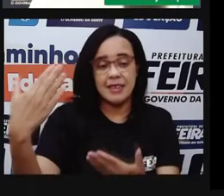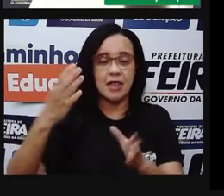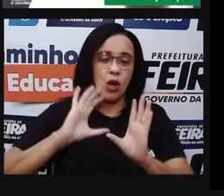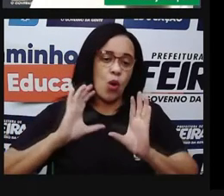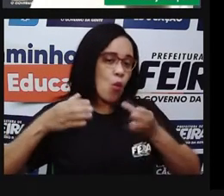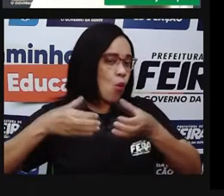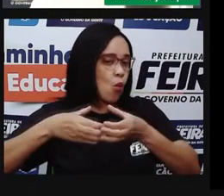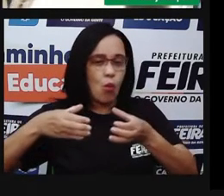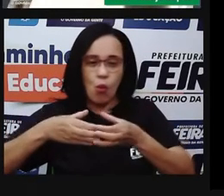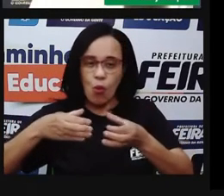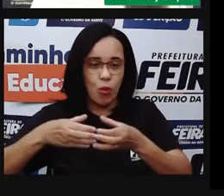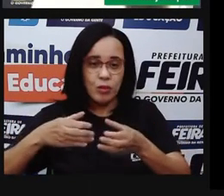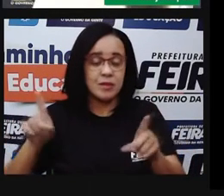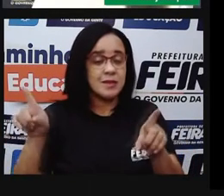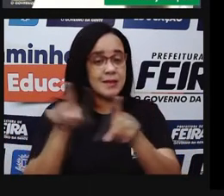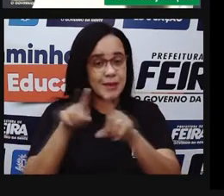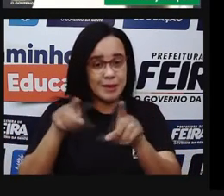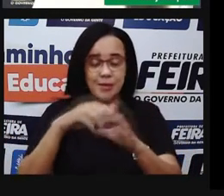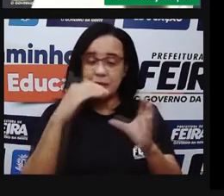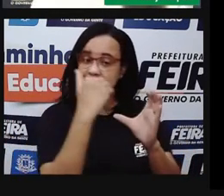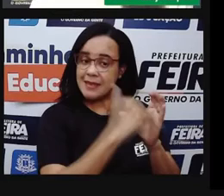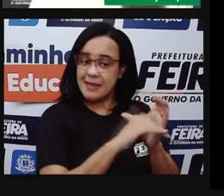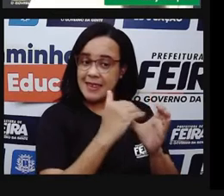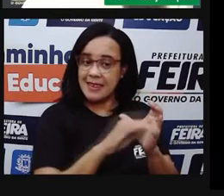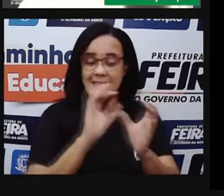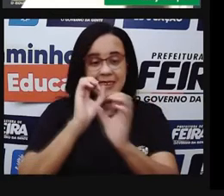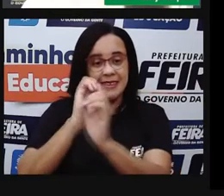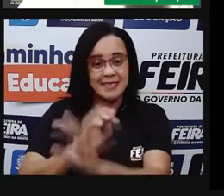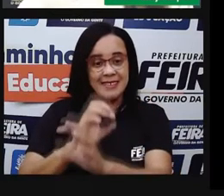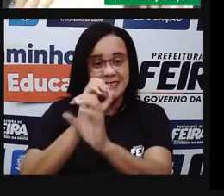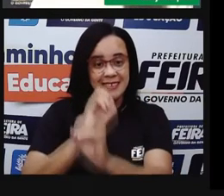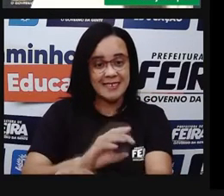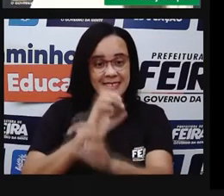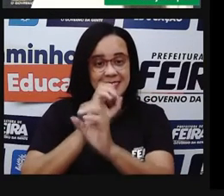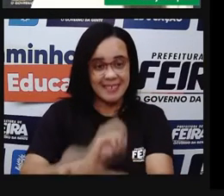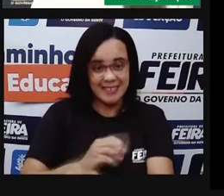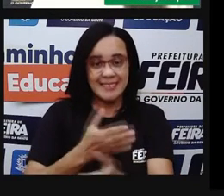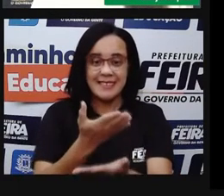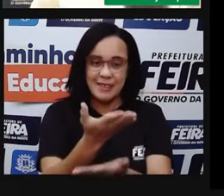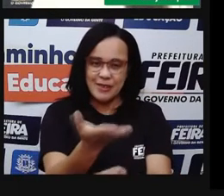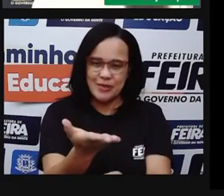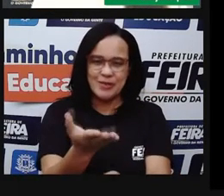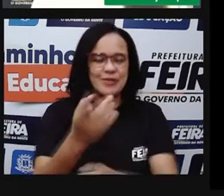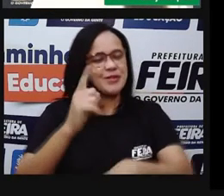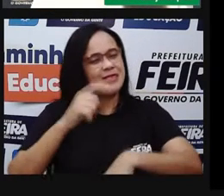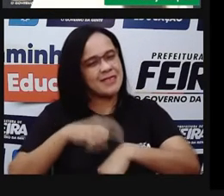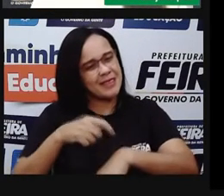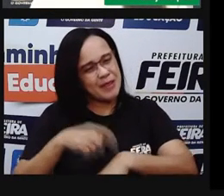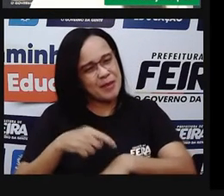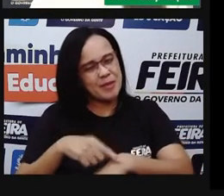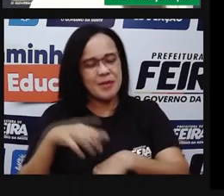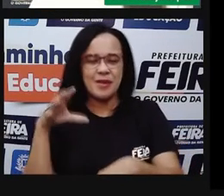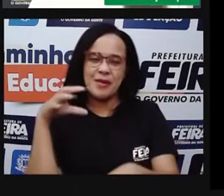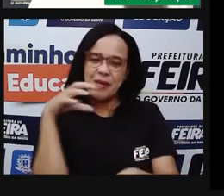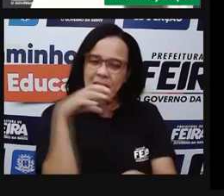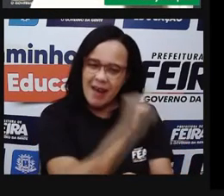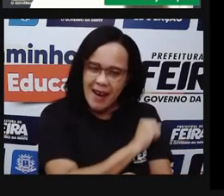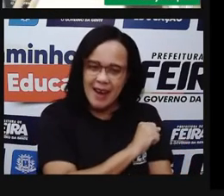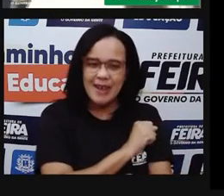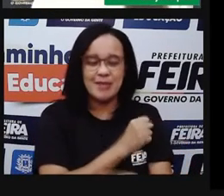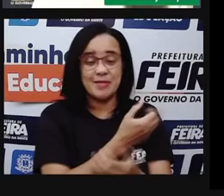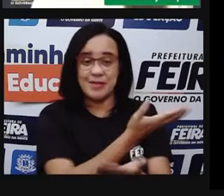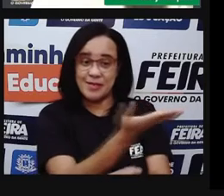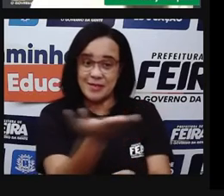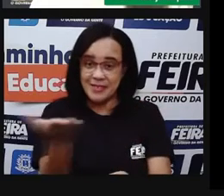de Educação, eu quero te agradecer por disponibilizar, né, o seu tempo e tirar um pouquinho, né, do